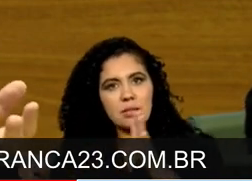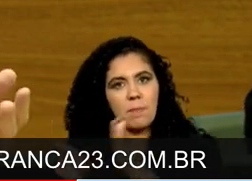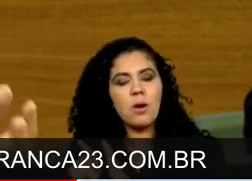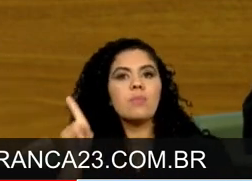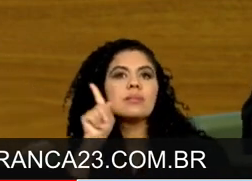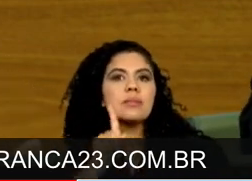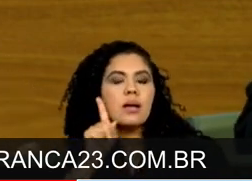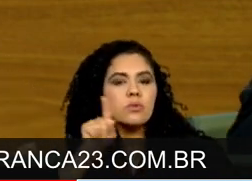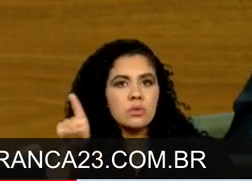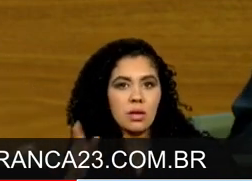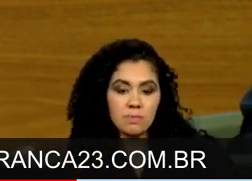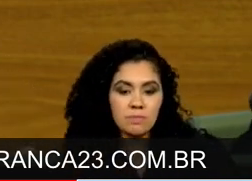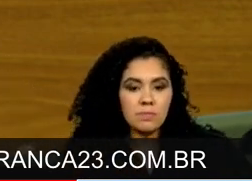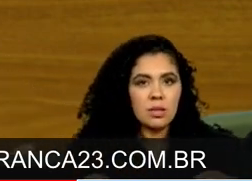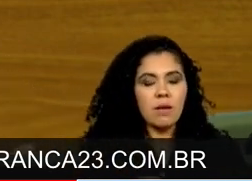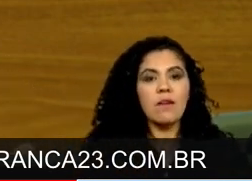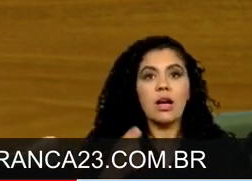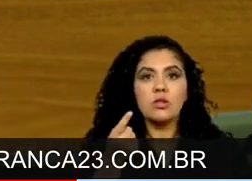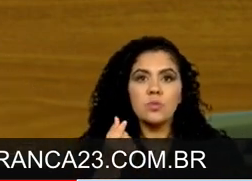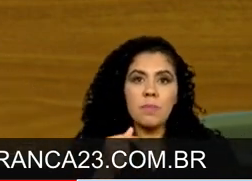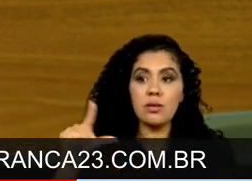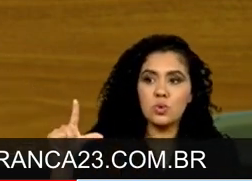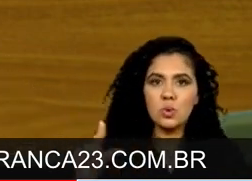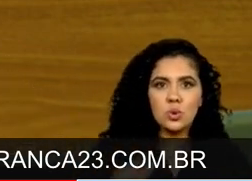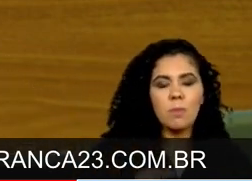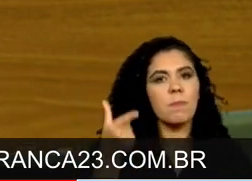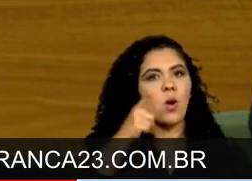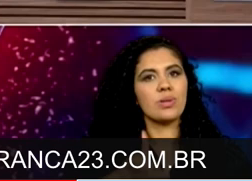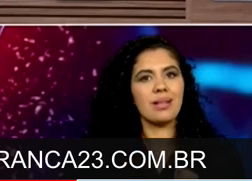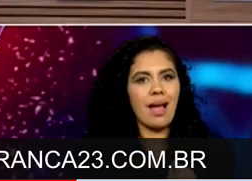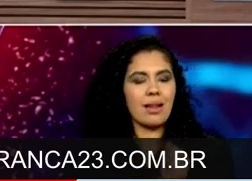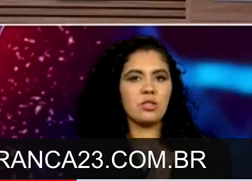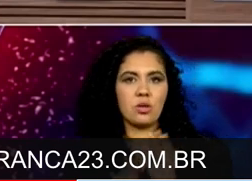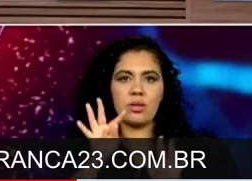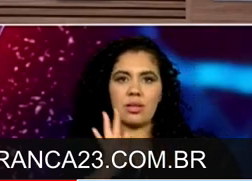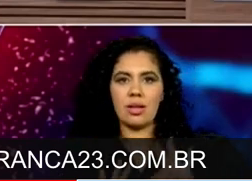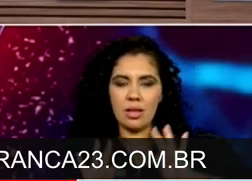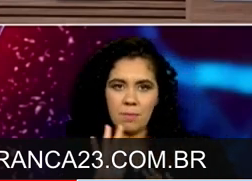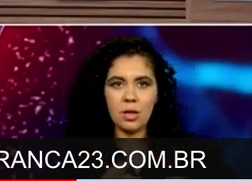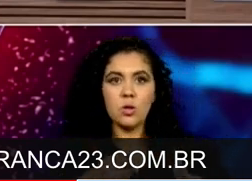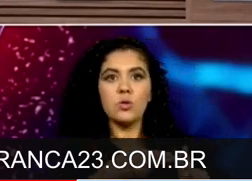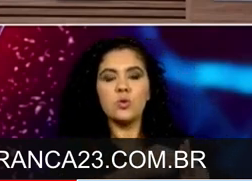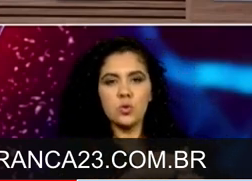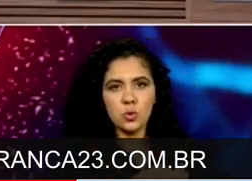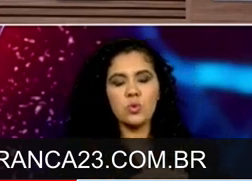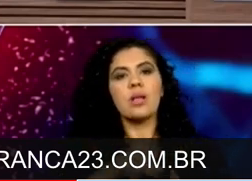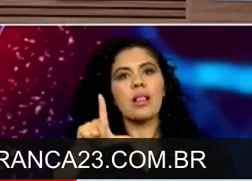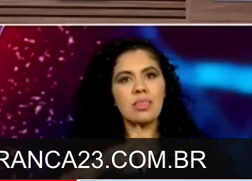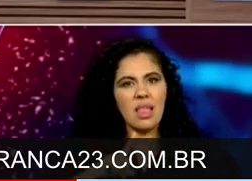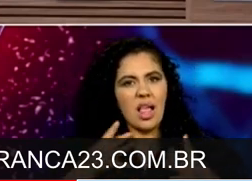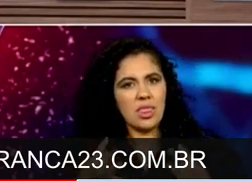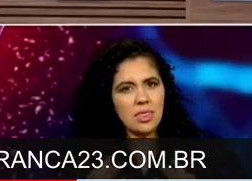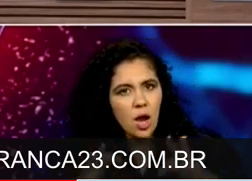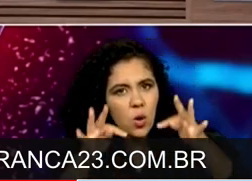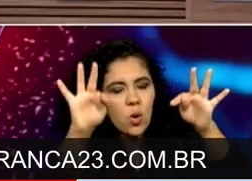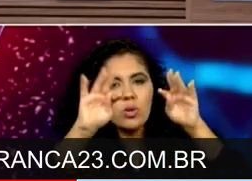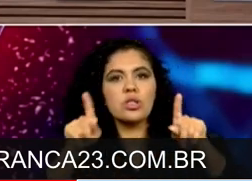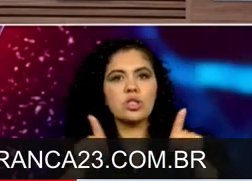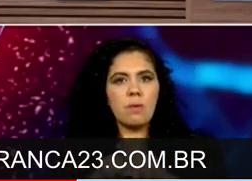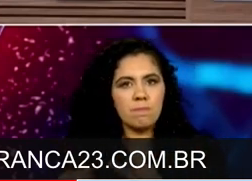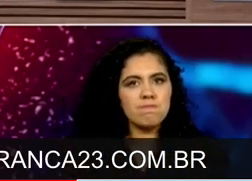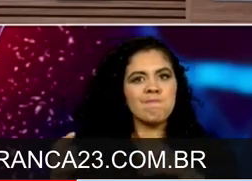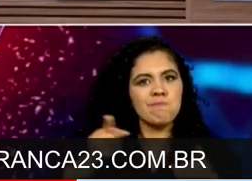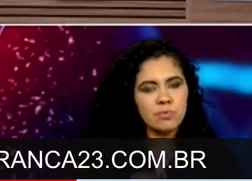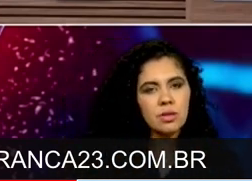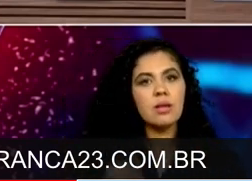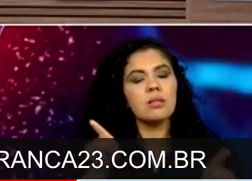Unidos vai reduzir muito o preço para garantir o tratamento pelo SUS. O acordo prevê a transferência de tecnologia e a capacidade de produzir